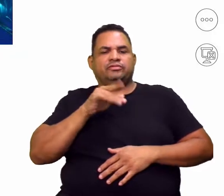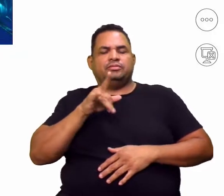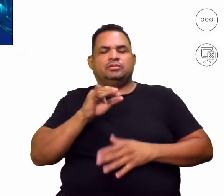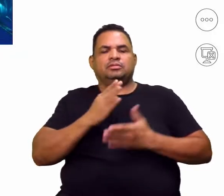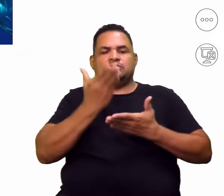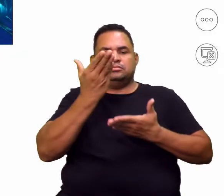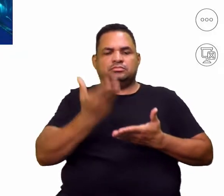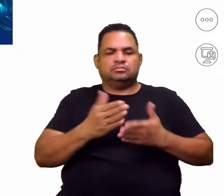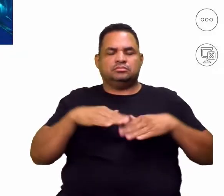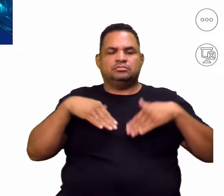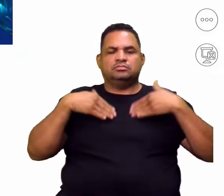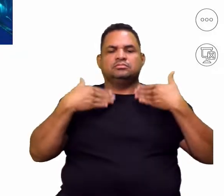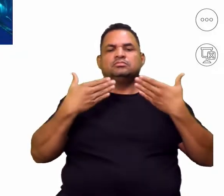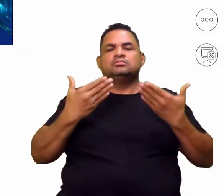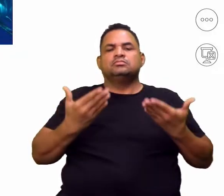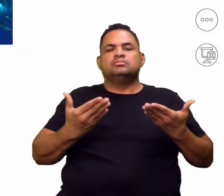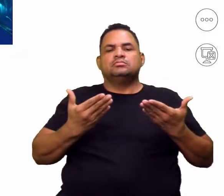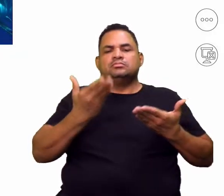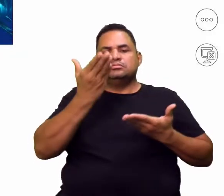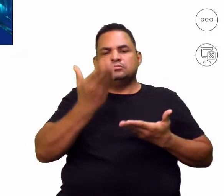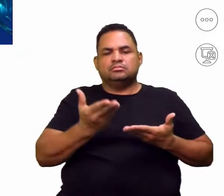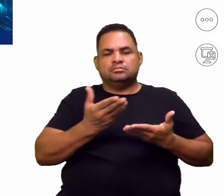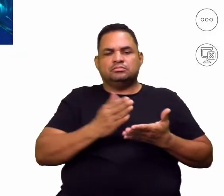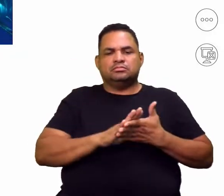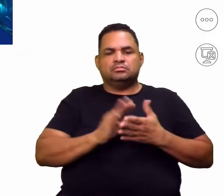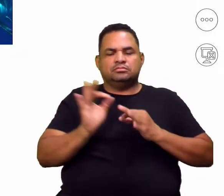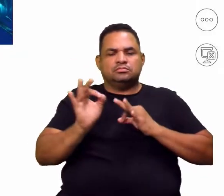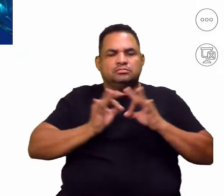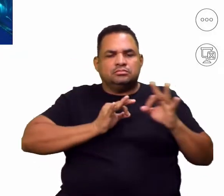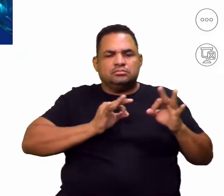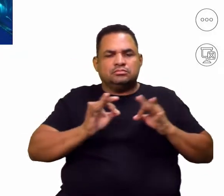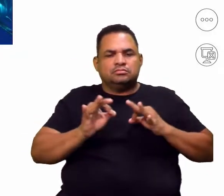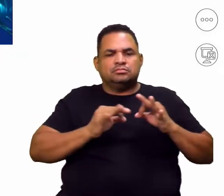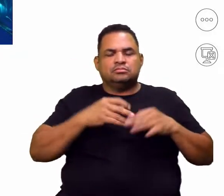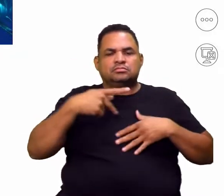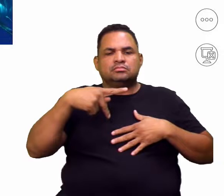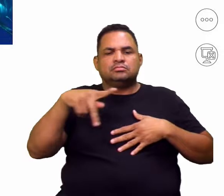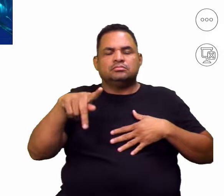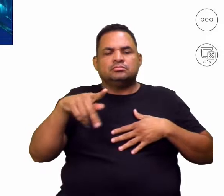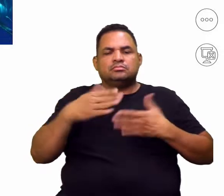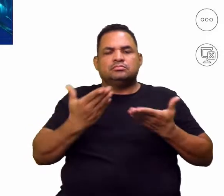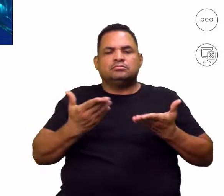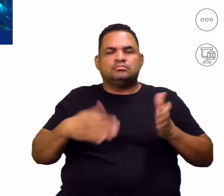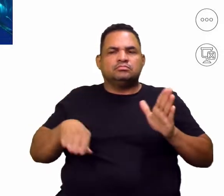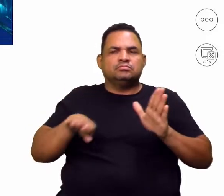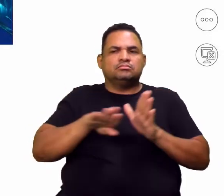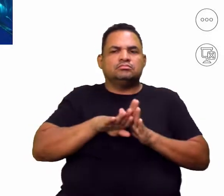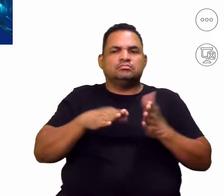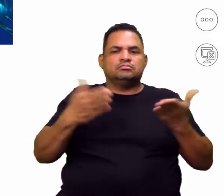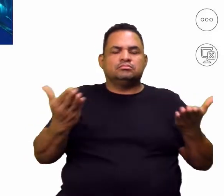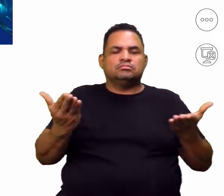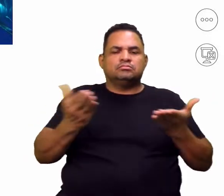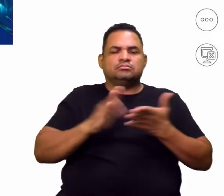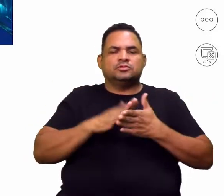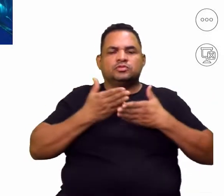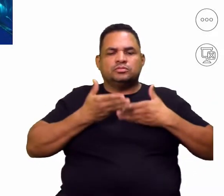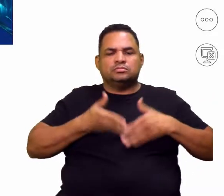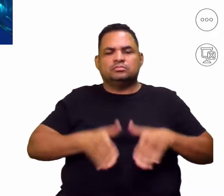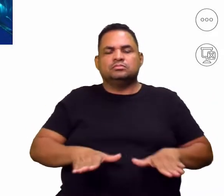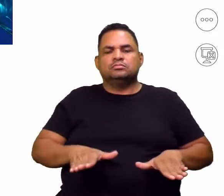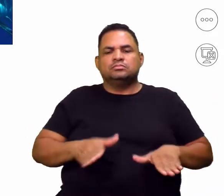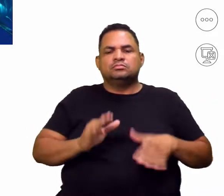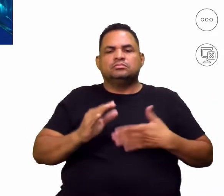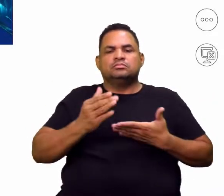que quando esses indivíduos, as fêmeas, estão preparadas para chegar no momento do nascimento,